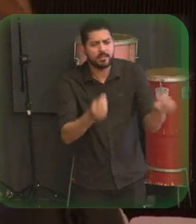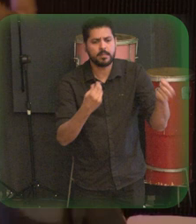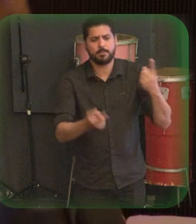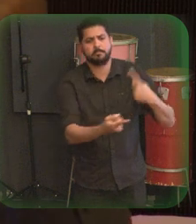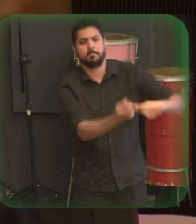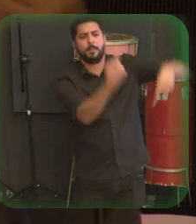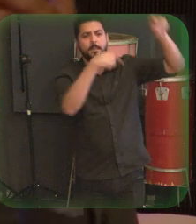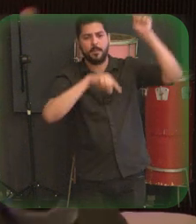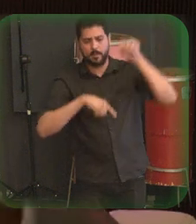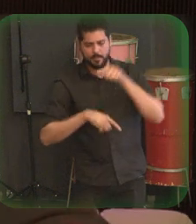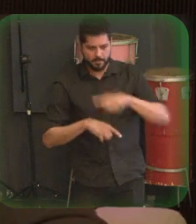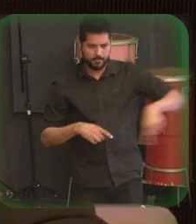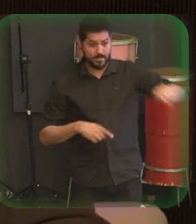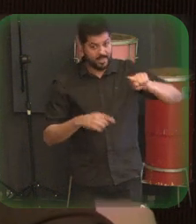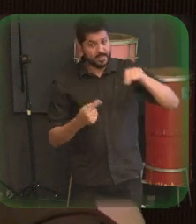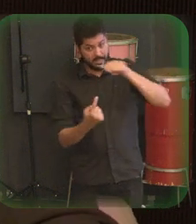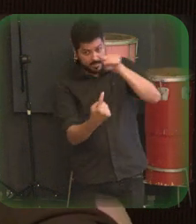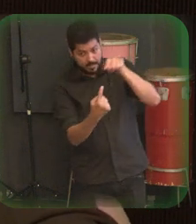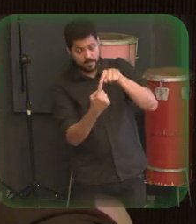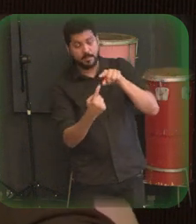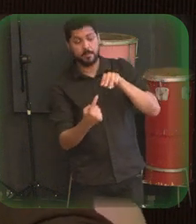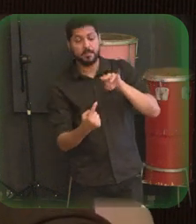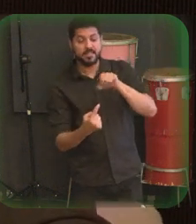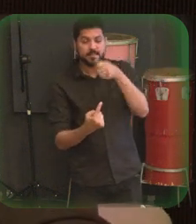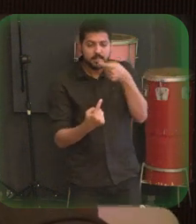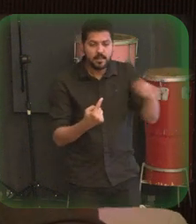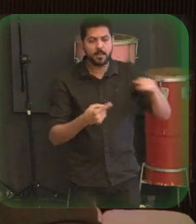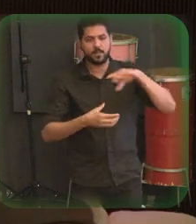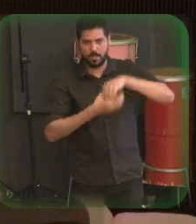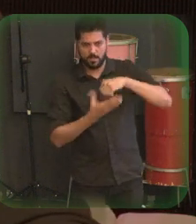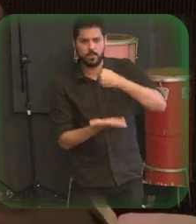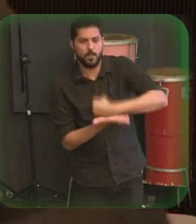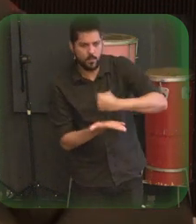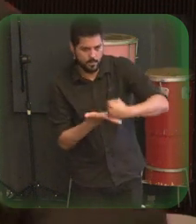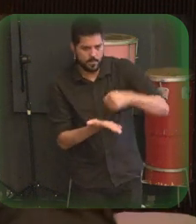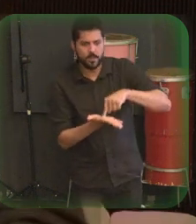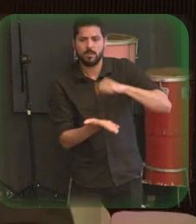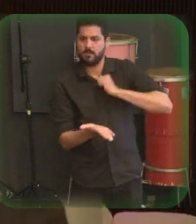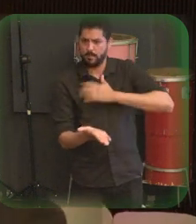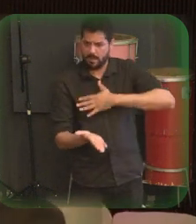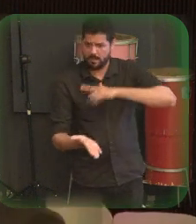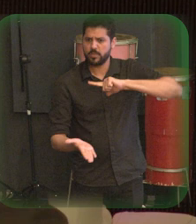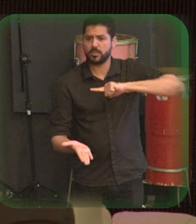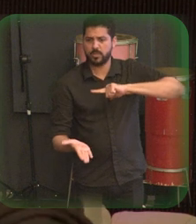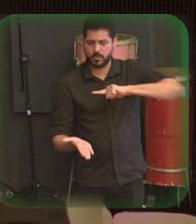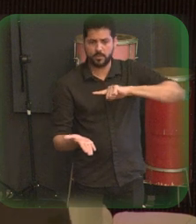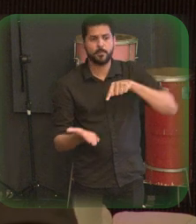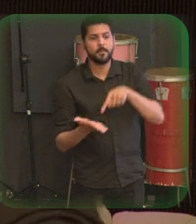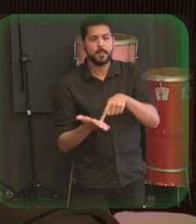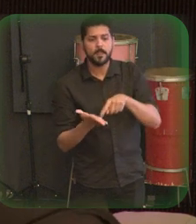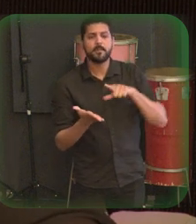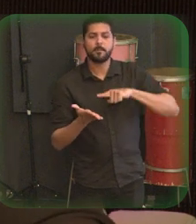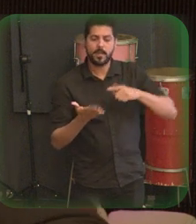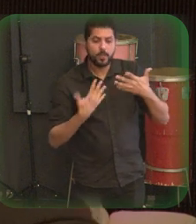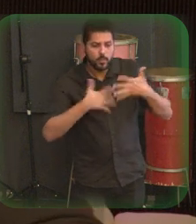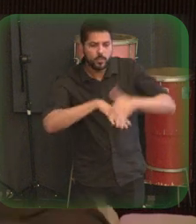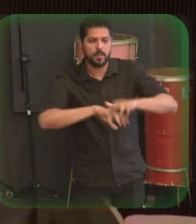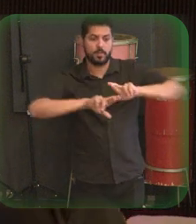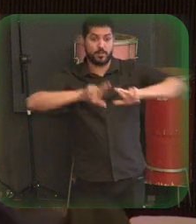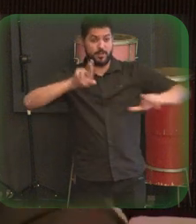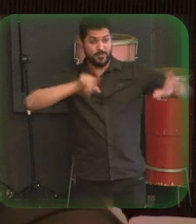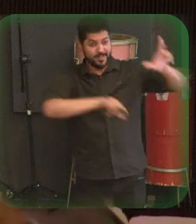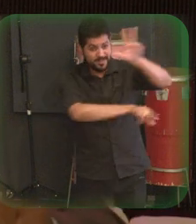nossa missão e na nossa visão essa perspectiva dos direitos humanos. A inclusão e a diversidade, ministro, passou a ser um